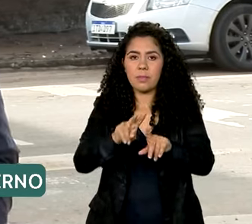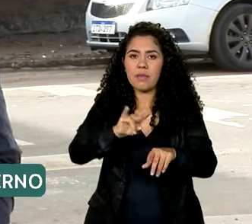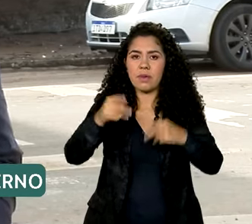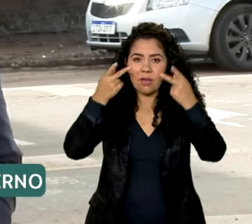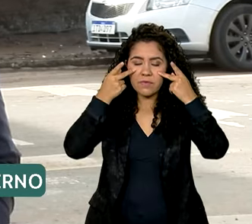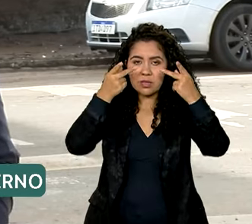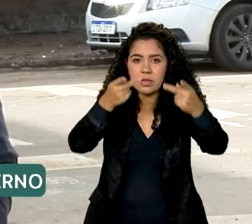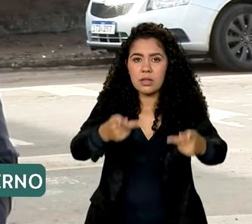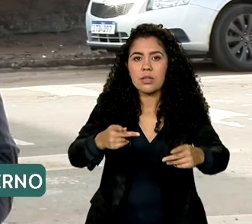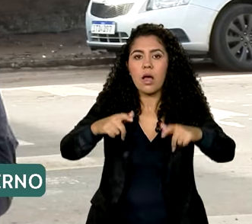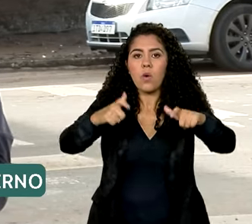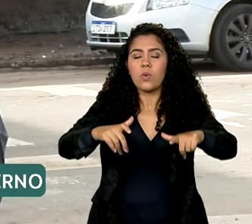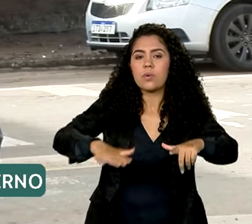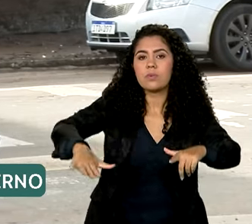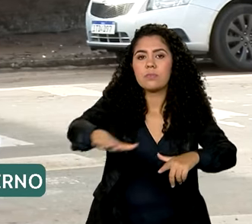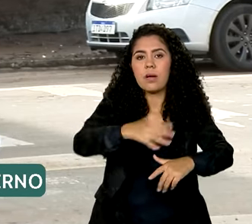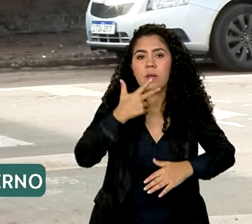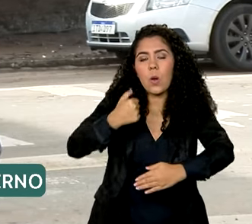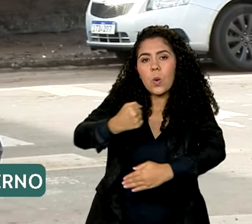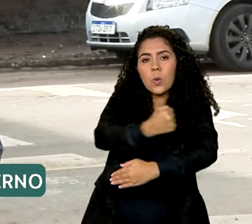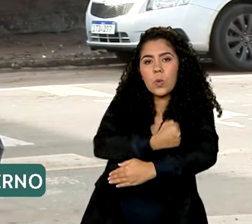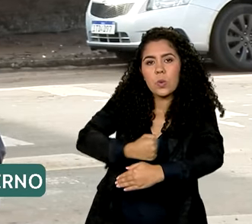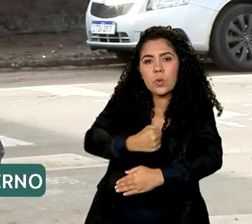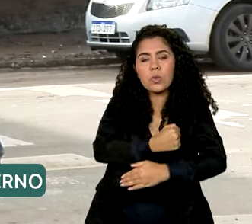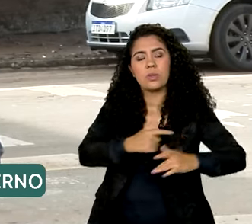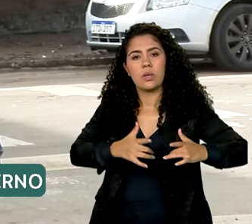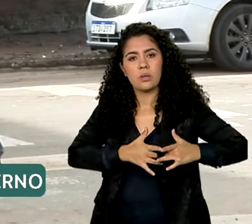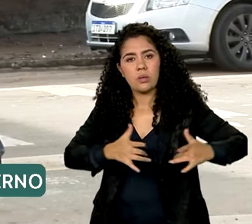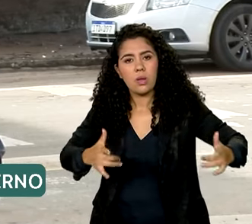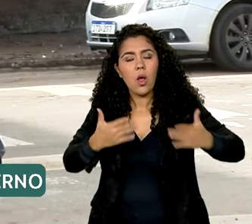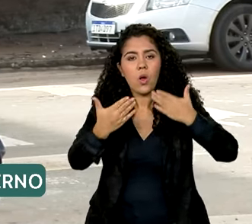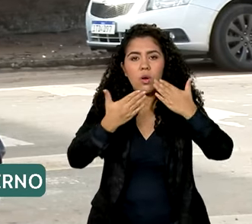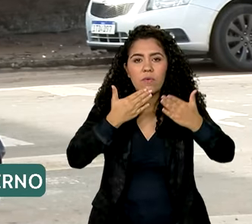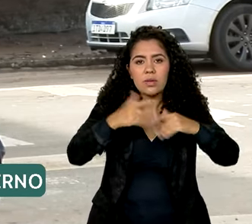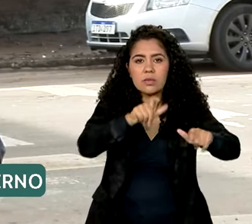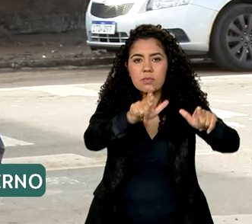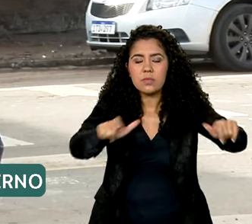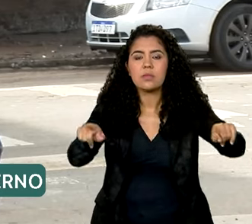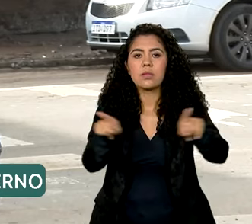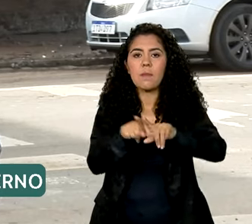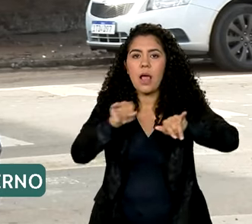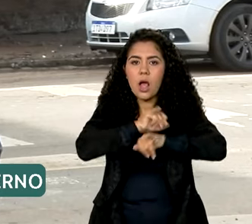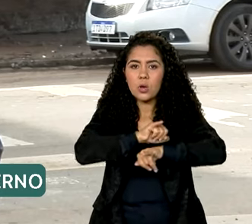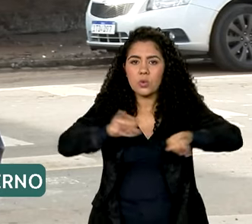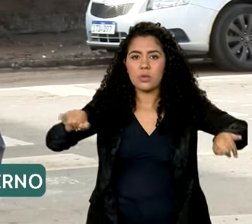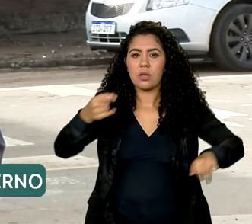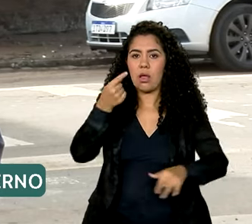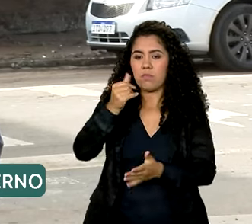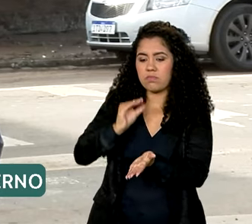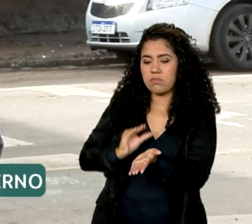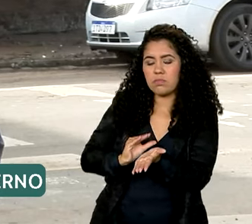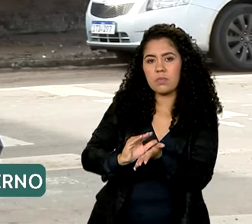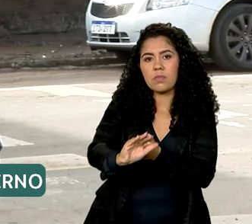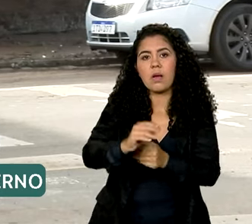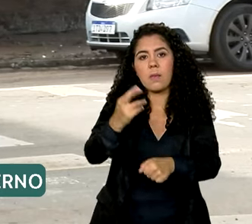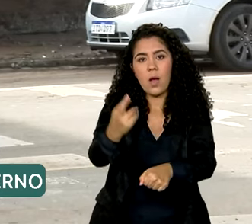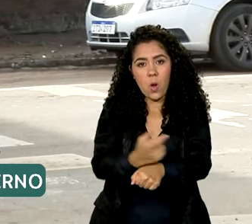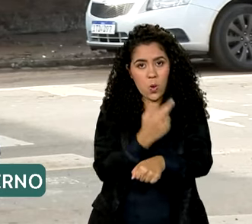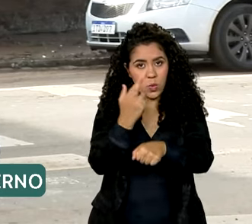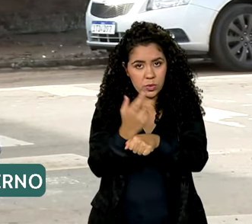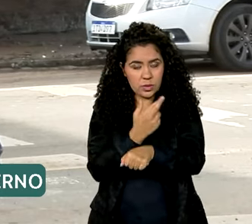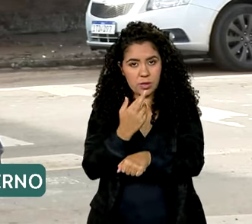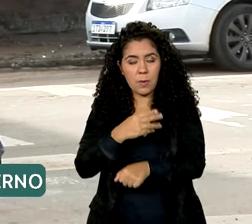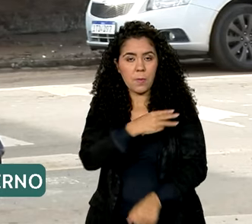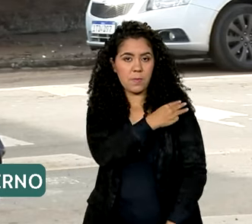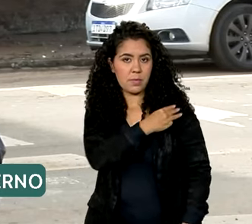cozinha solidária, conversar com os moradores e anunciar apoio financeiro para a reconstrução. O ministro da Reconstrução,